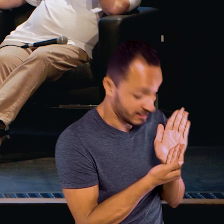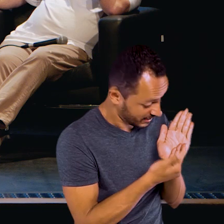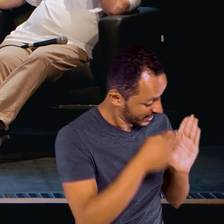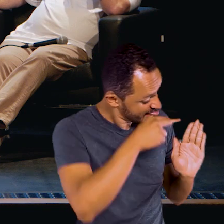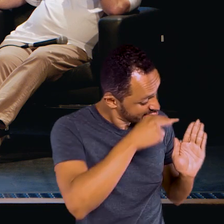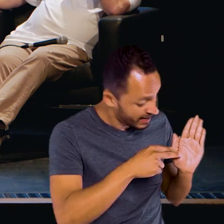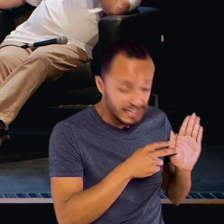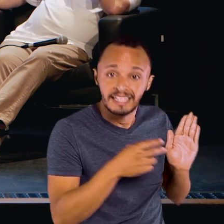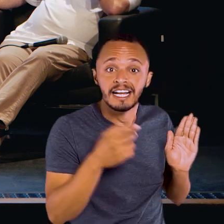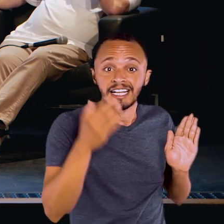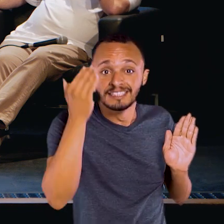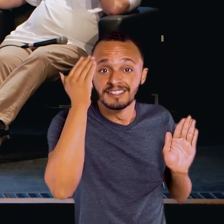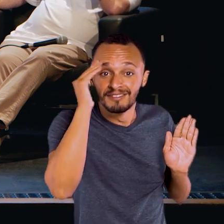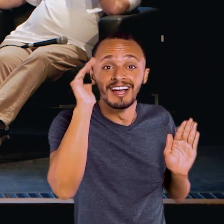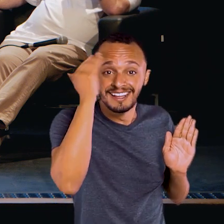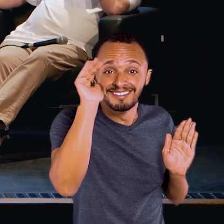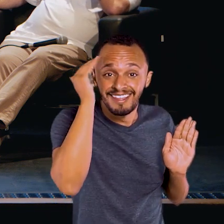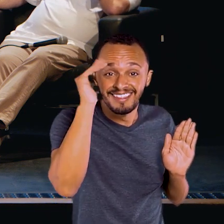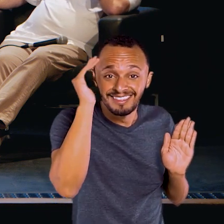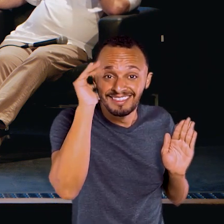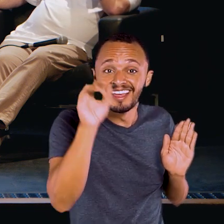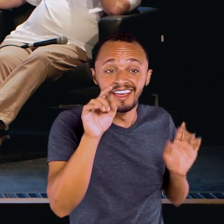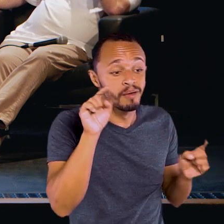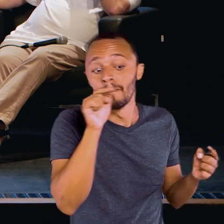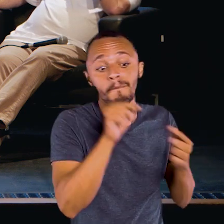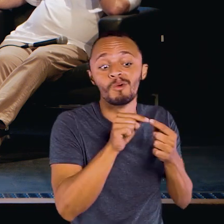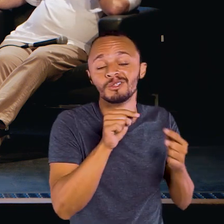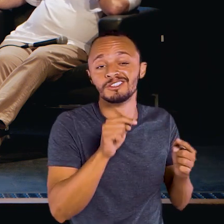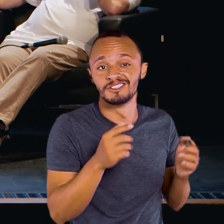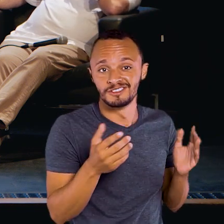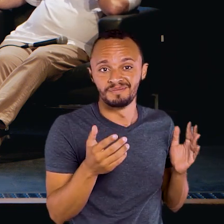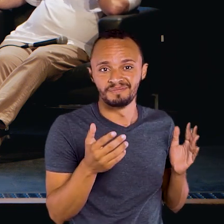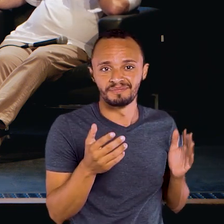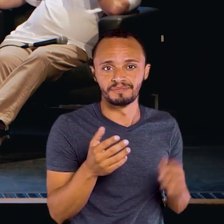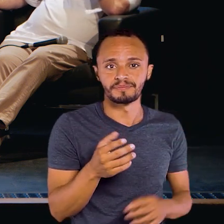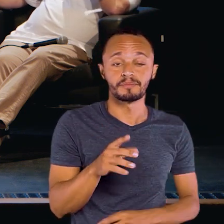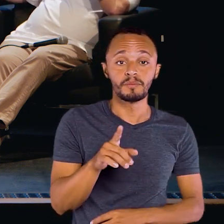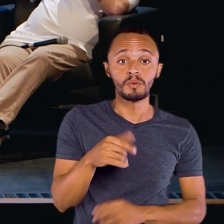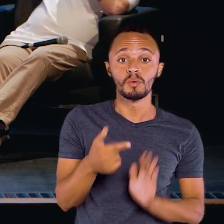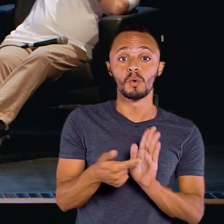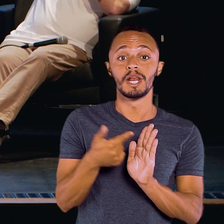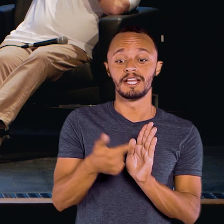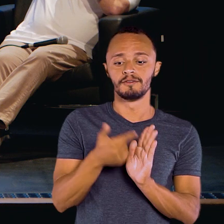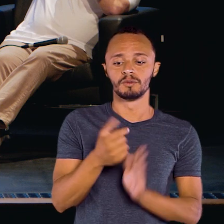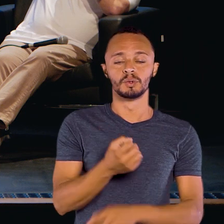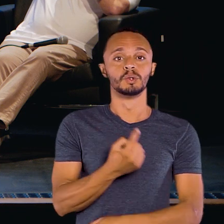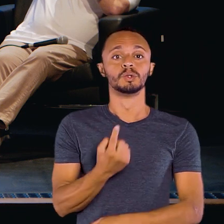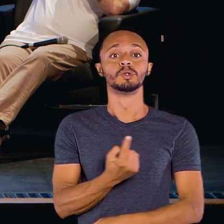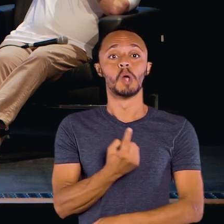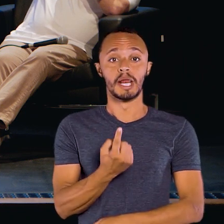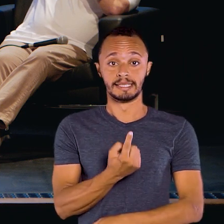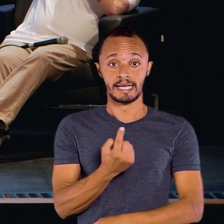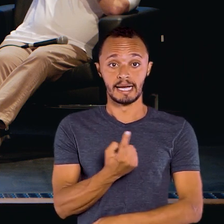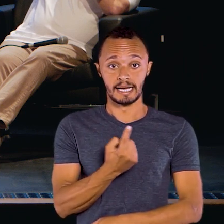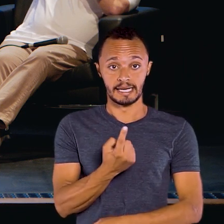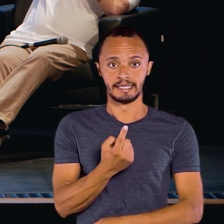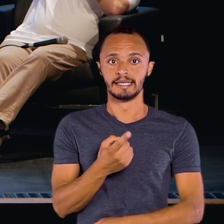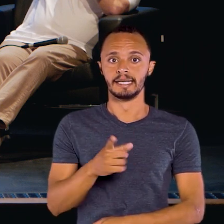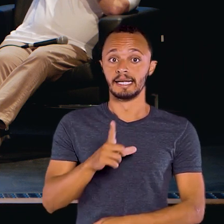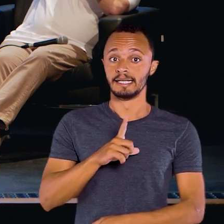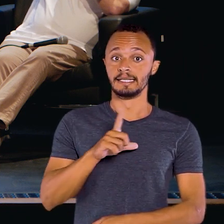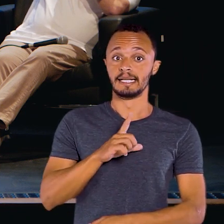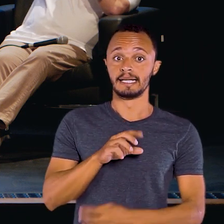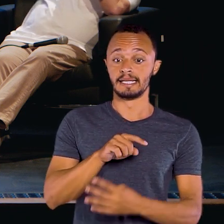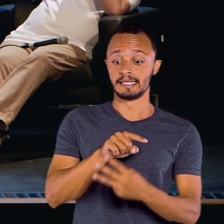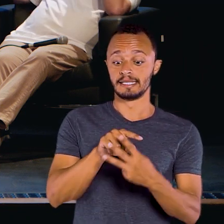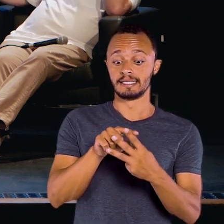o Solitária, né, que foi o livro que eu acabei de ler, também permite isso. Ele é dividido em 3 partes, mas se